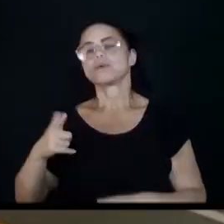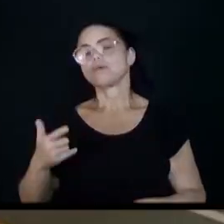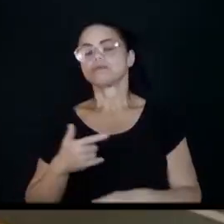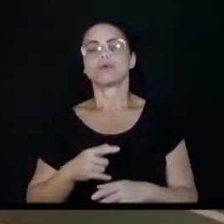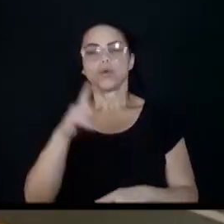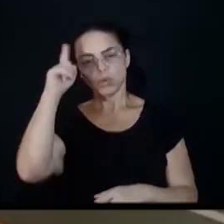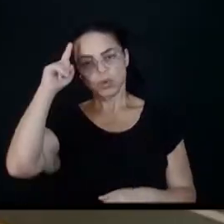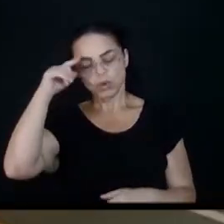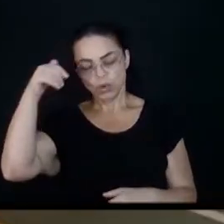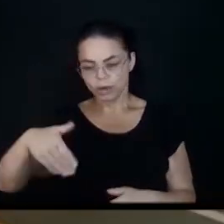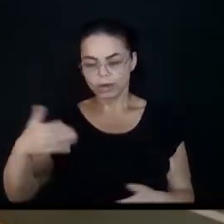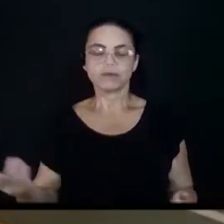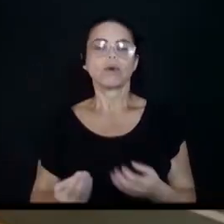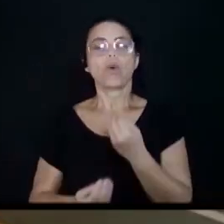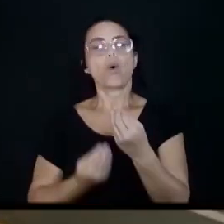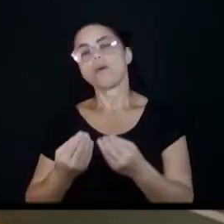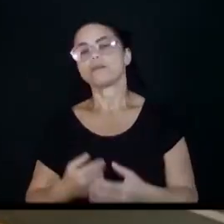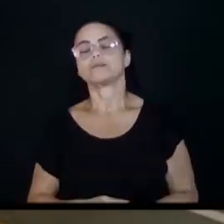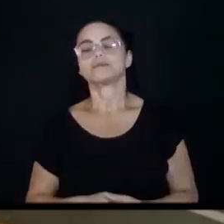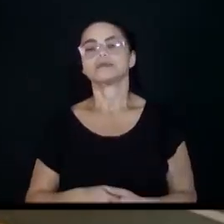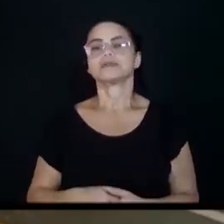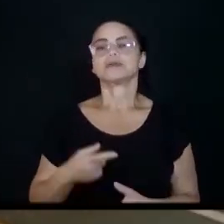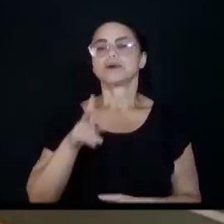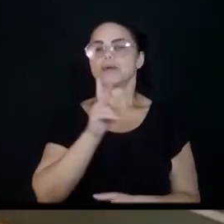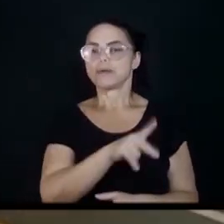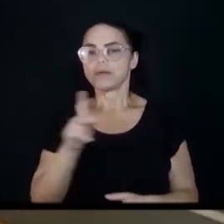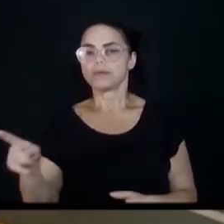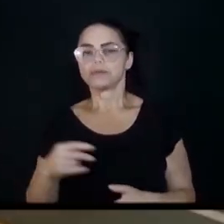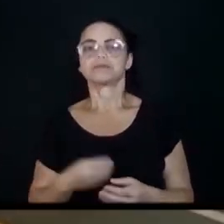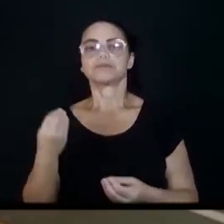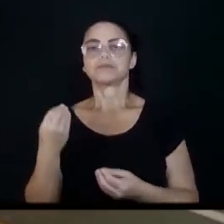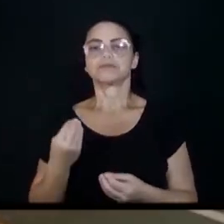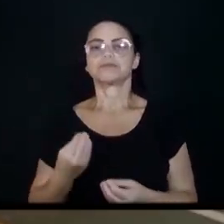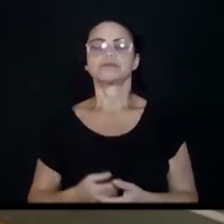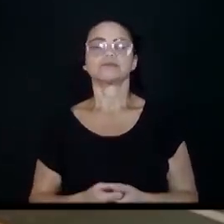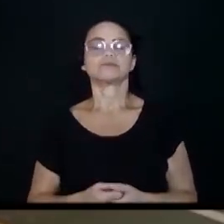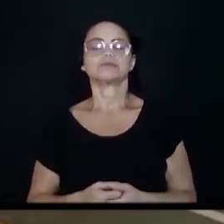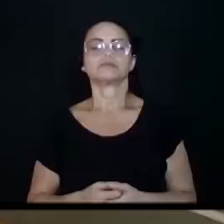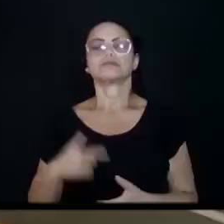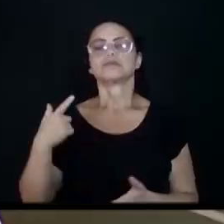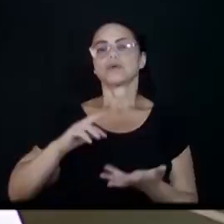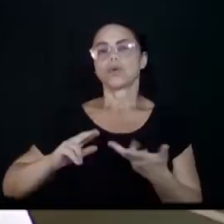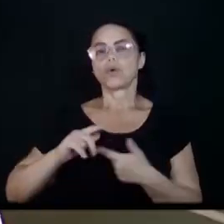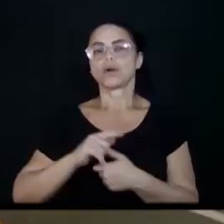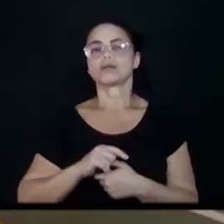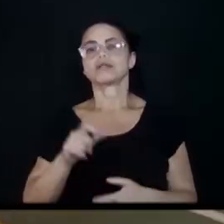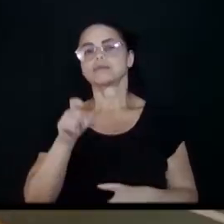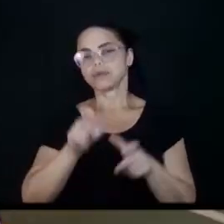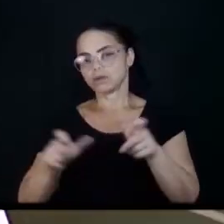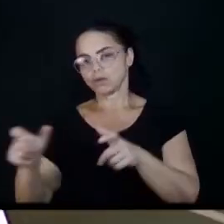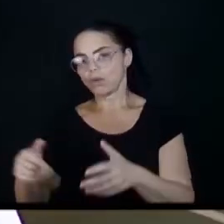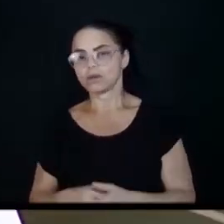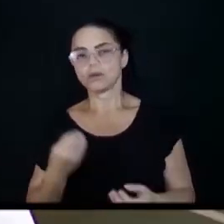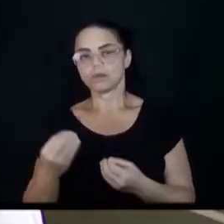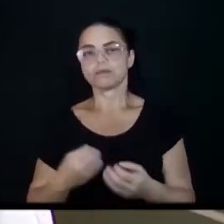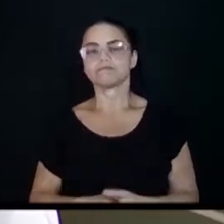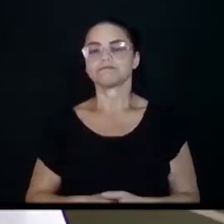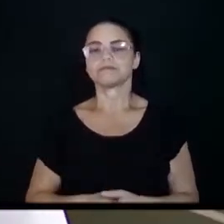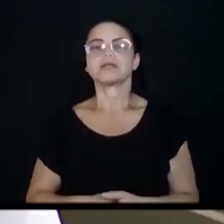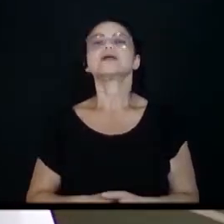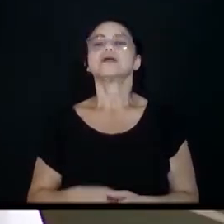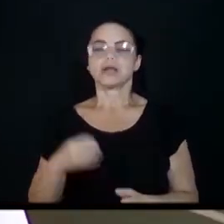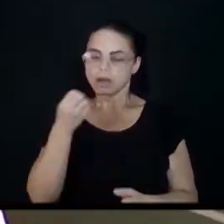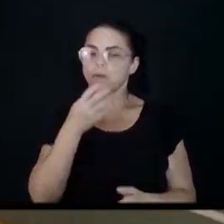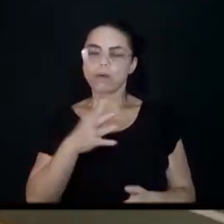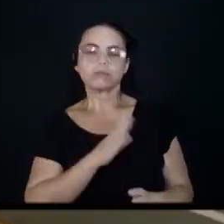na associação, com os professores, com os outros membros? É boa, é bem